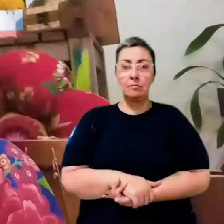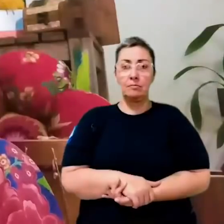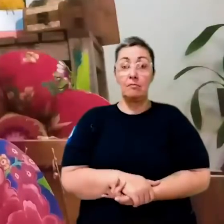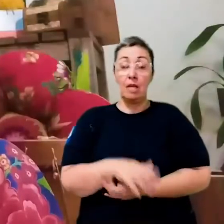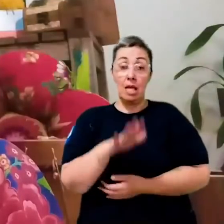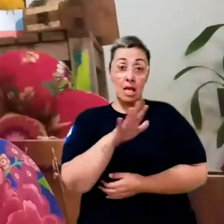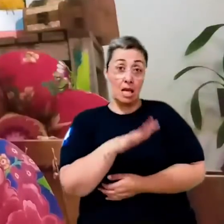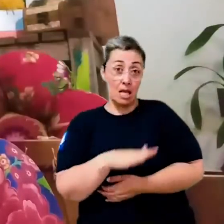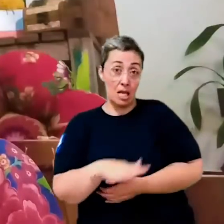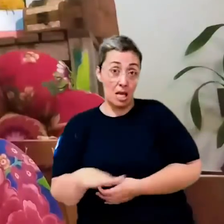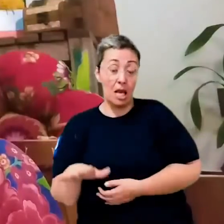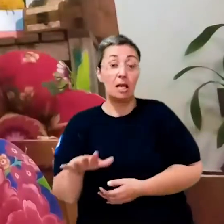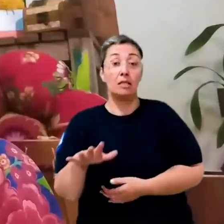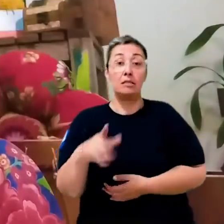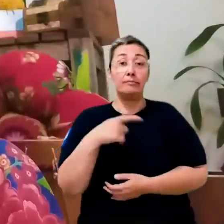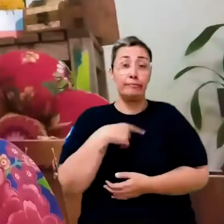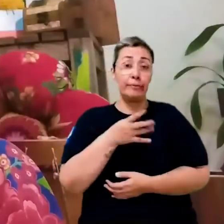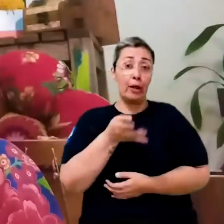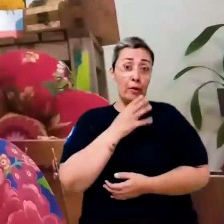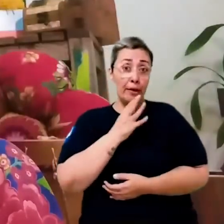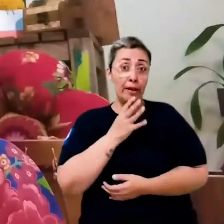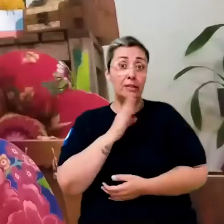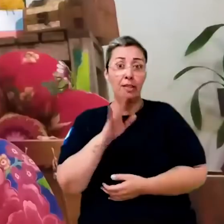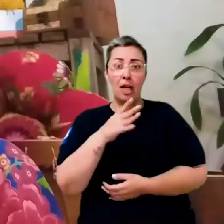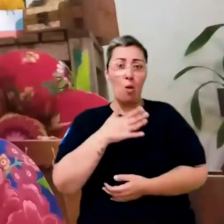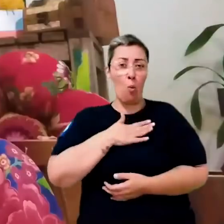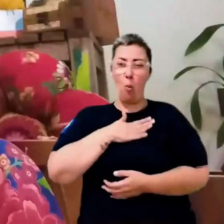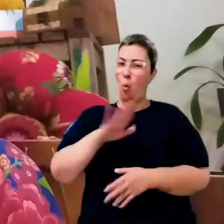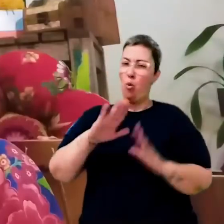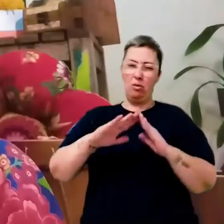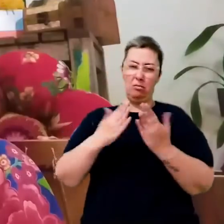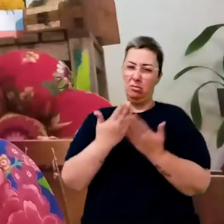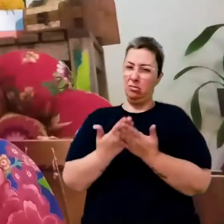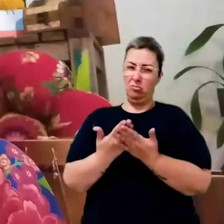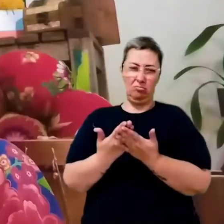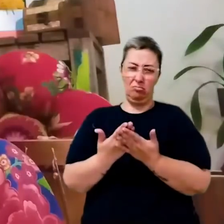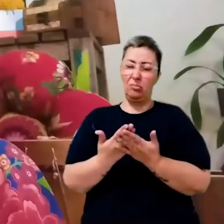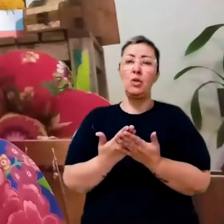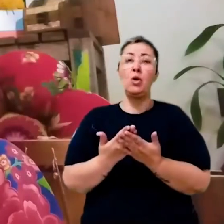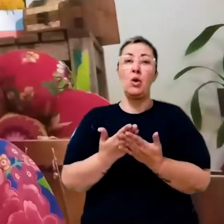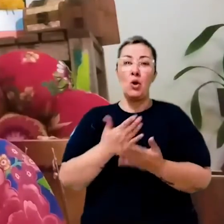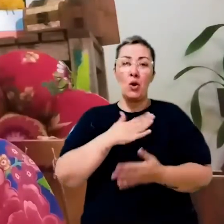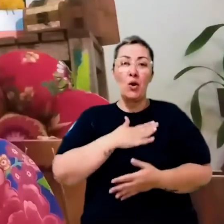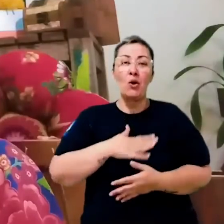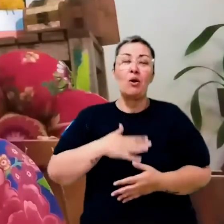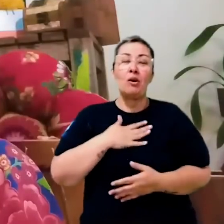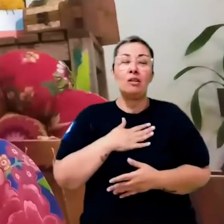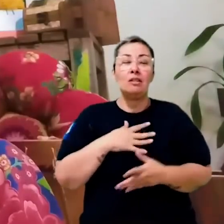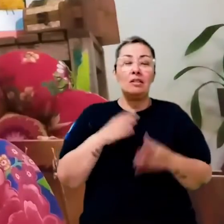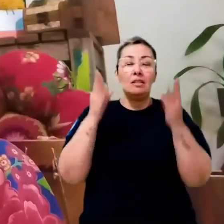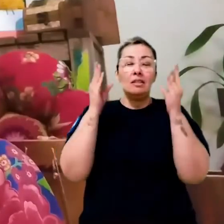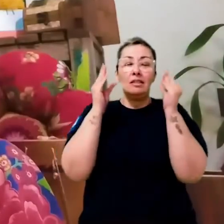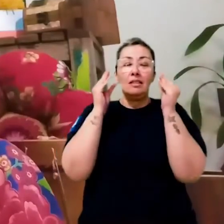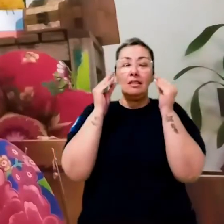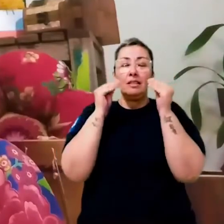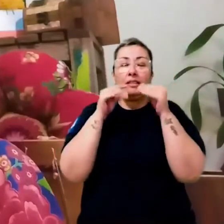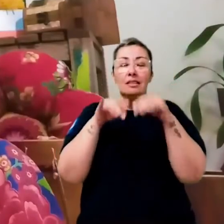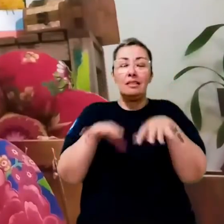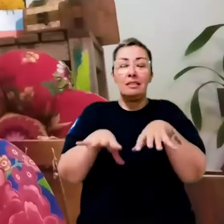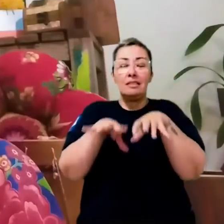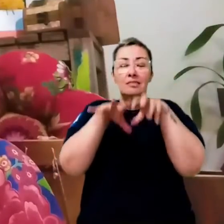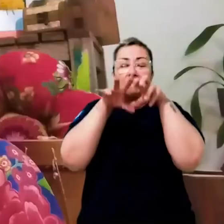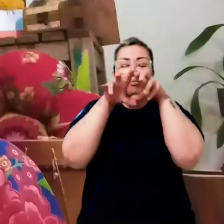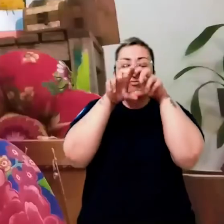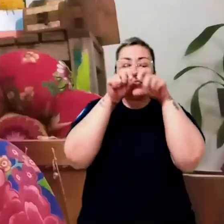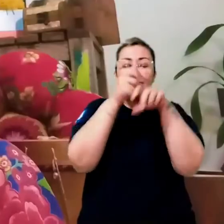As crianças, como se sabe, não gostam de ir à escola. Elas gostam de fechar os olhos e sentir o cheiro